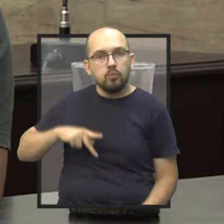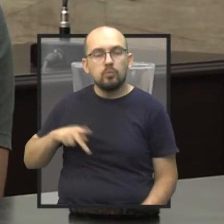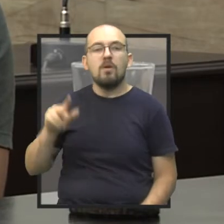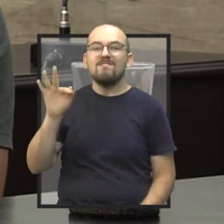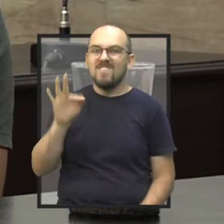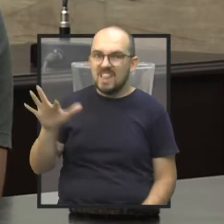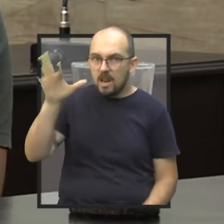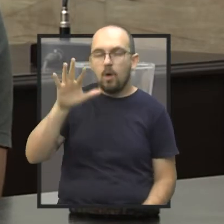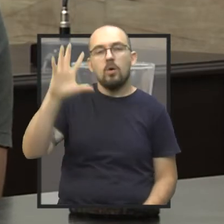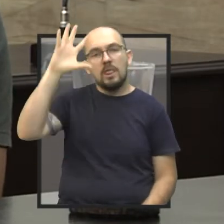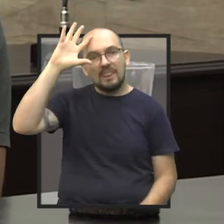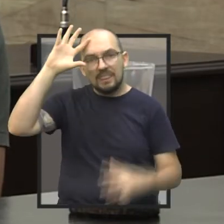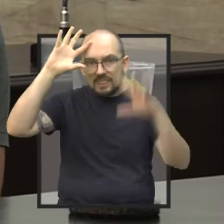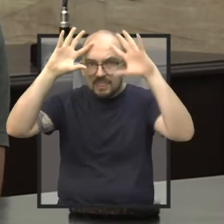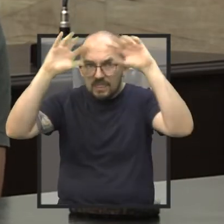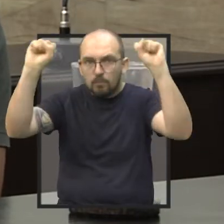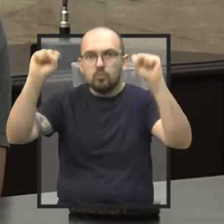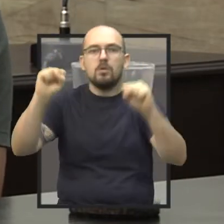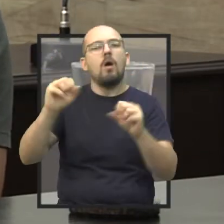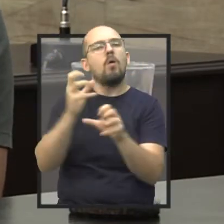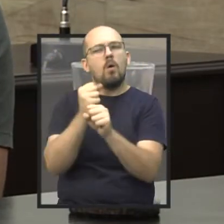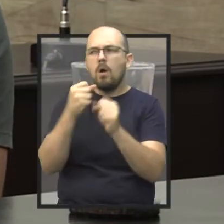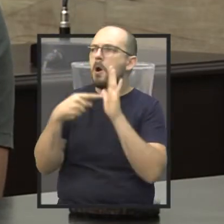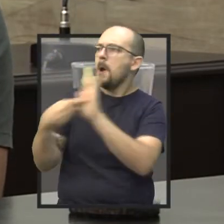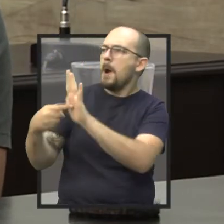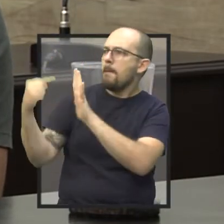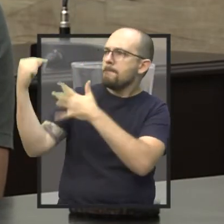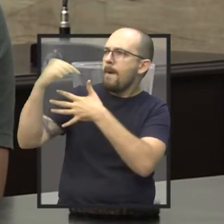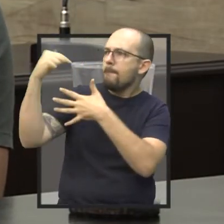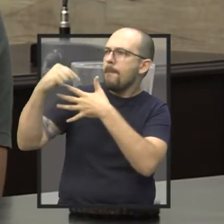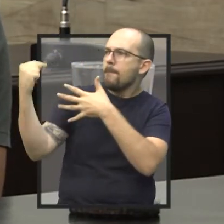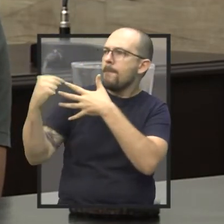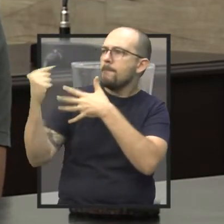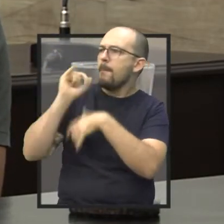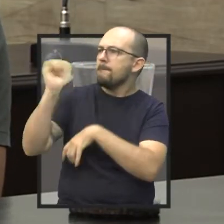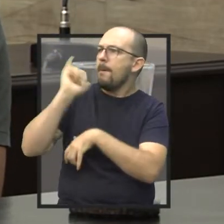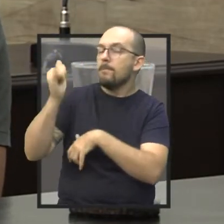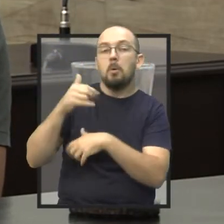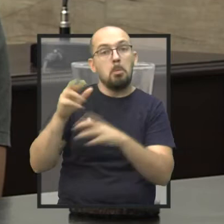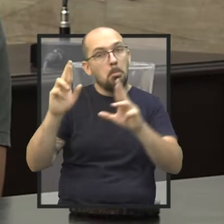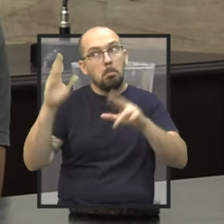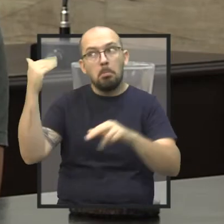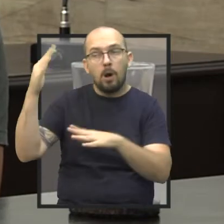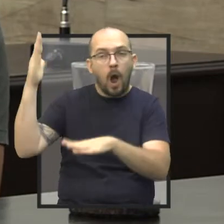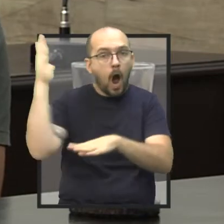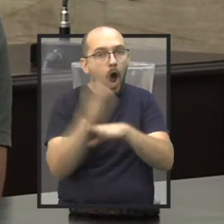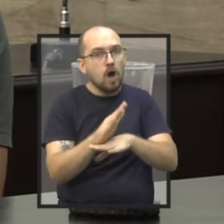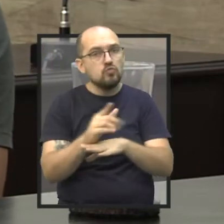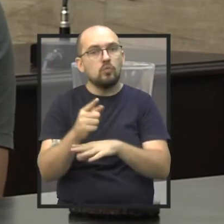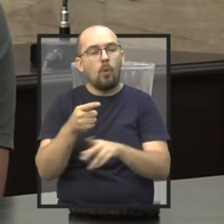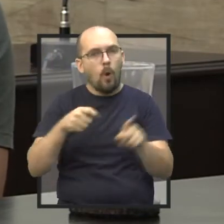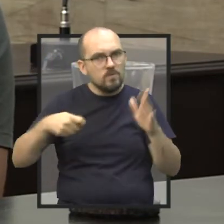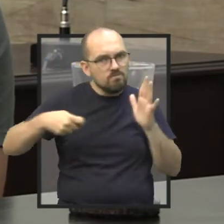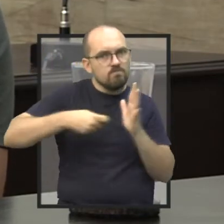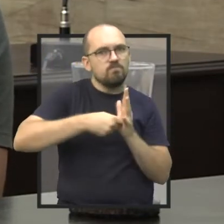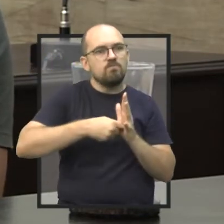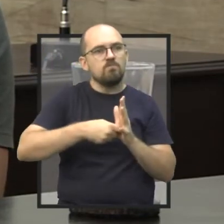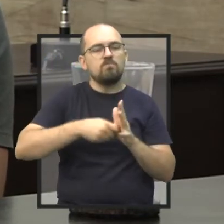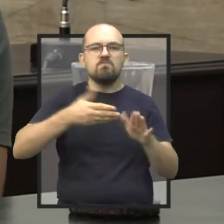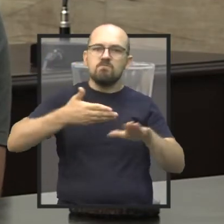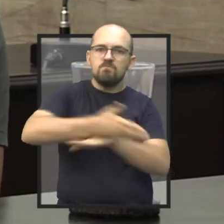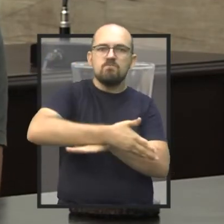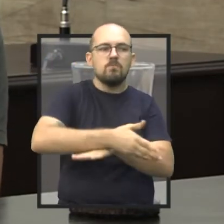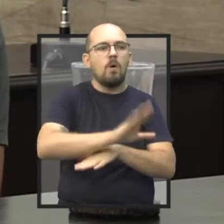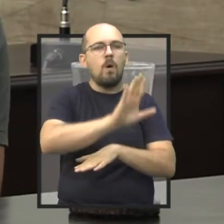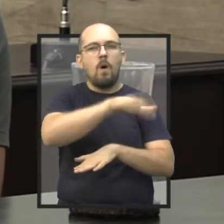Tribunal de Contas, apresentamos todos esses problemas e contamos com a ajuda do Tribunal de Contas e Ministério Público para poder ajudar a fazer